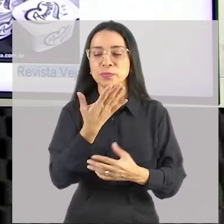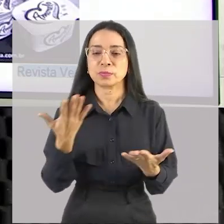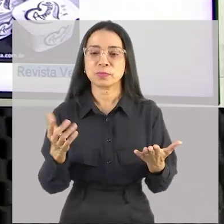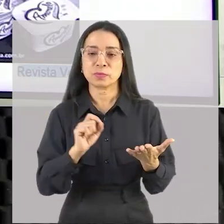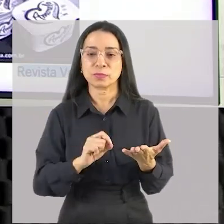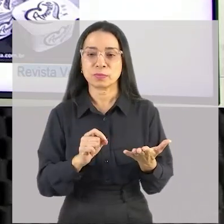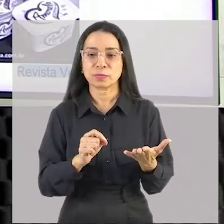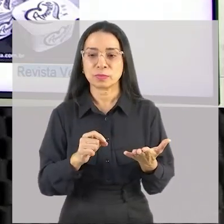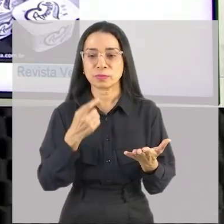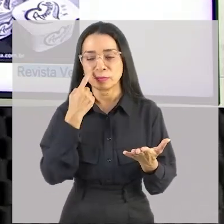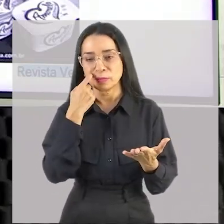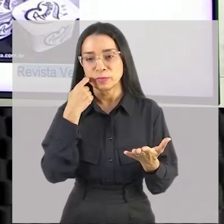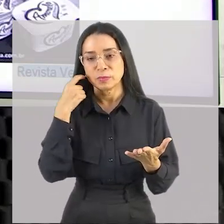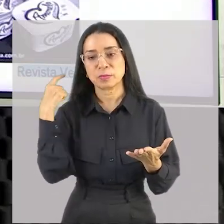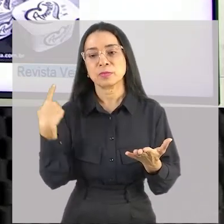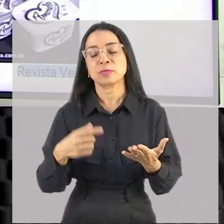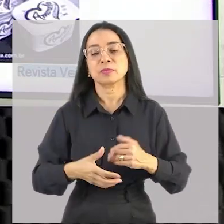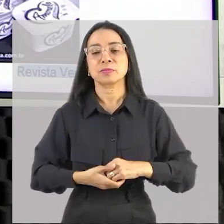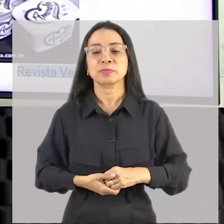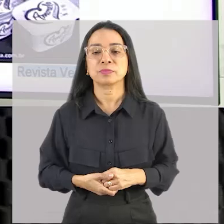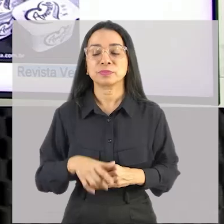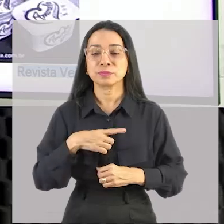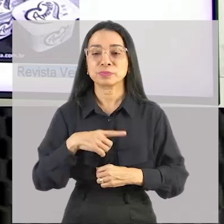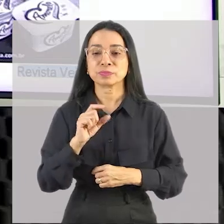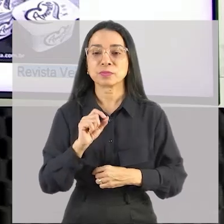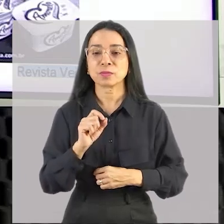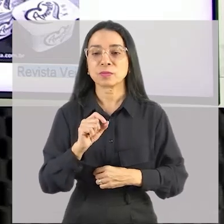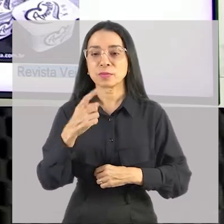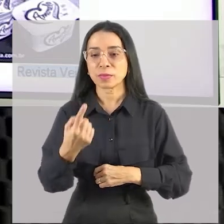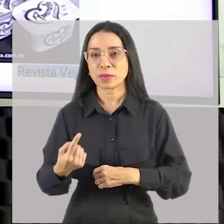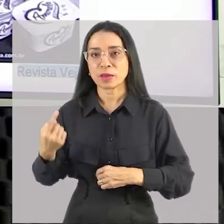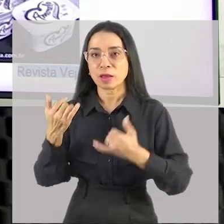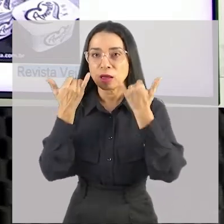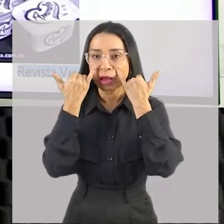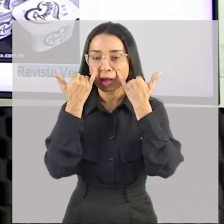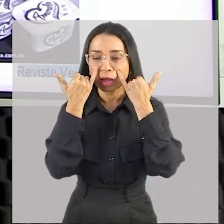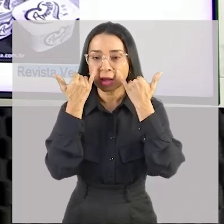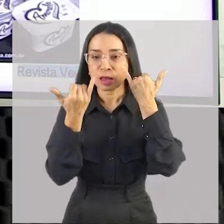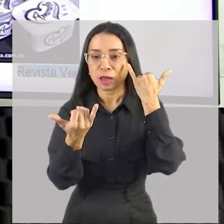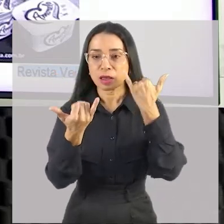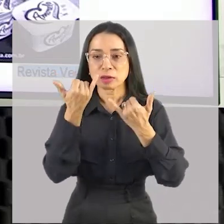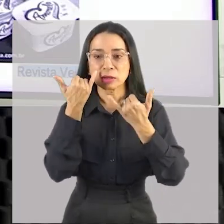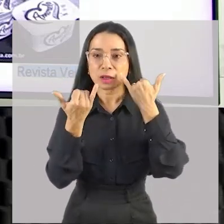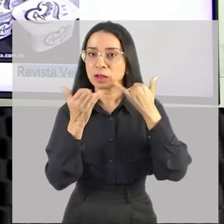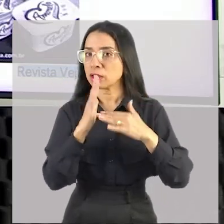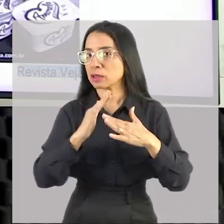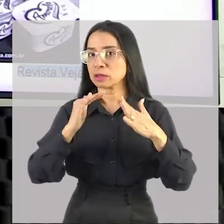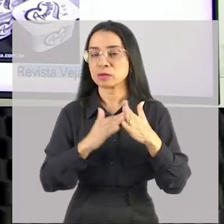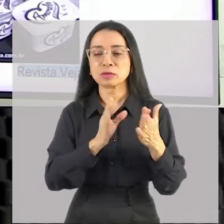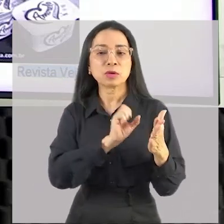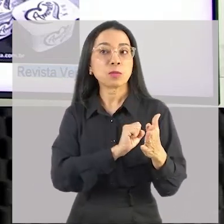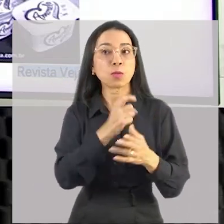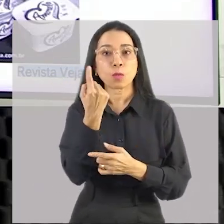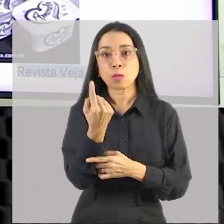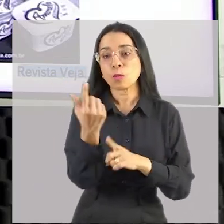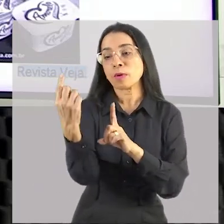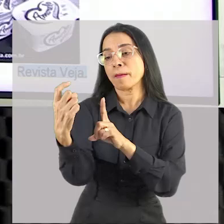O card tem assim. Declare todo o seu amor com apenas uma